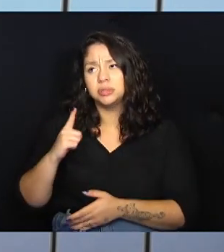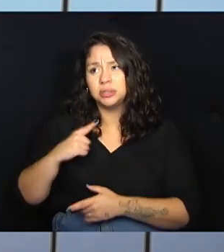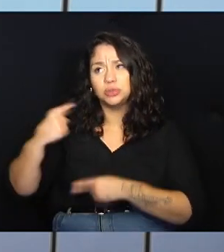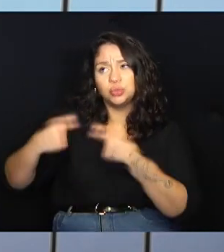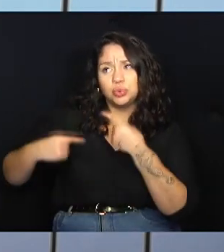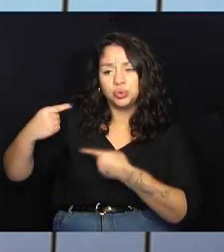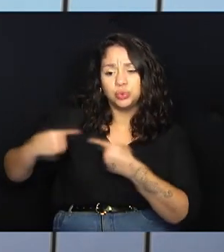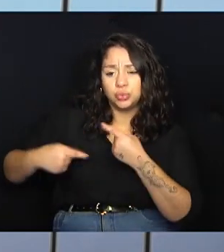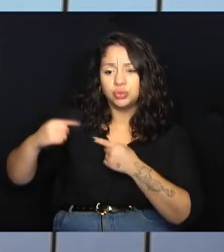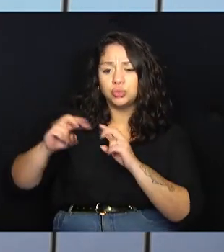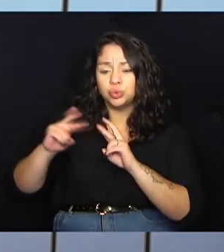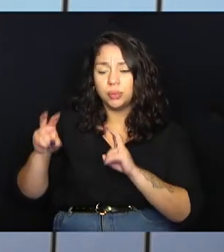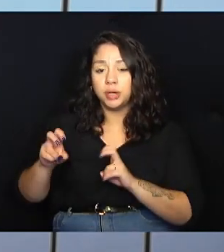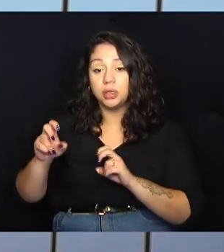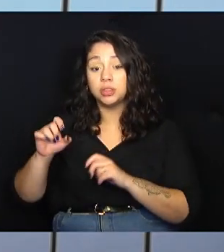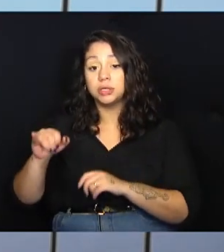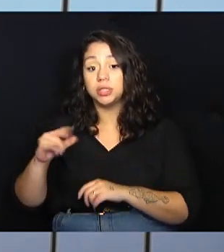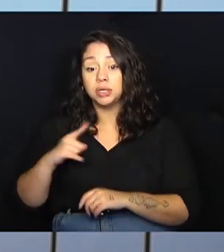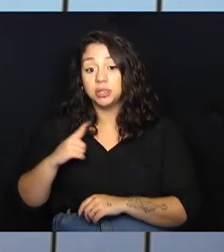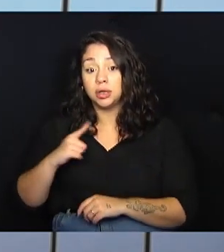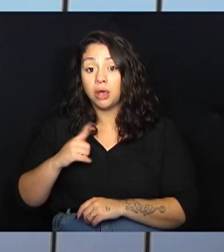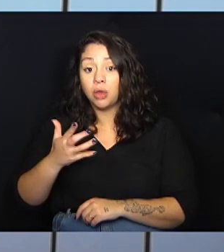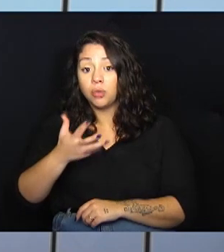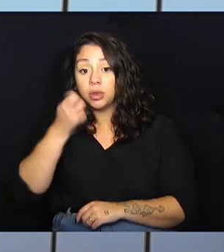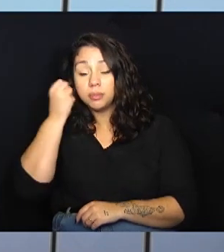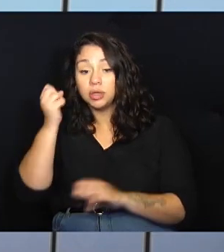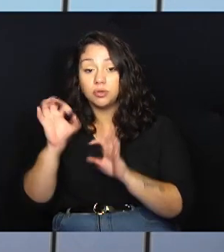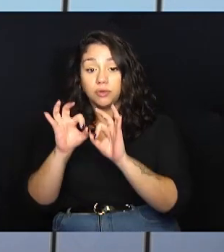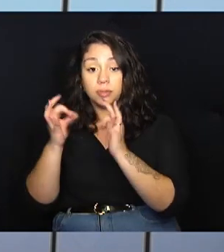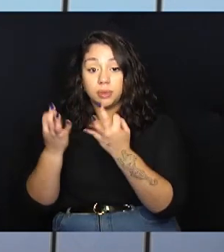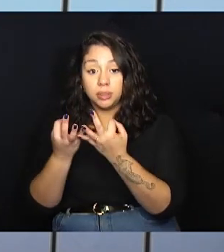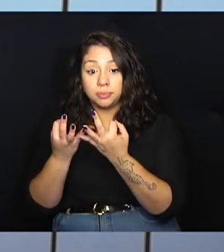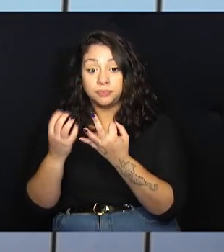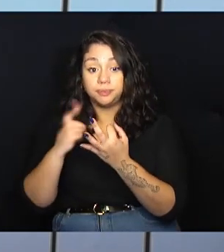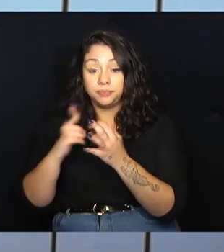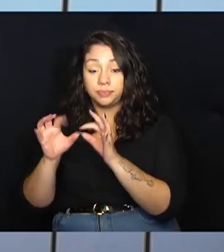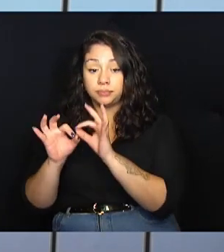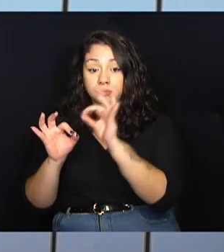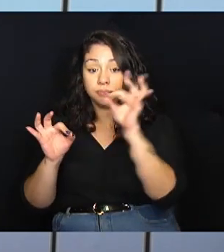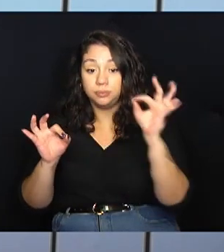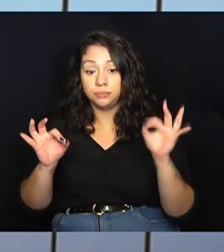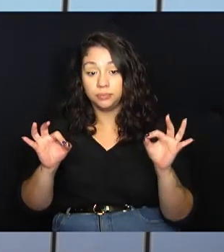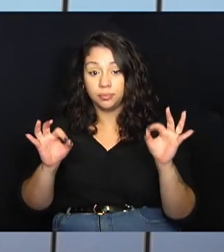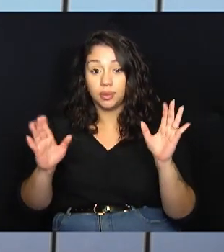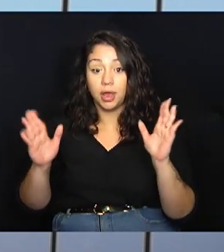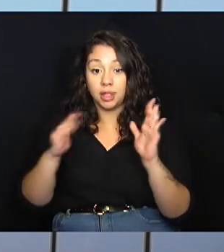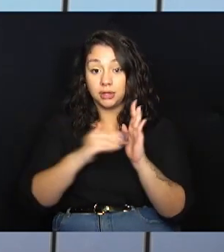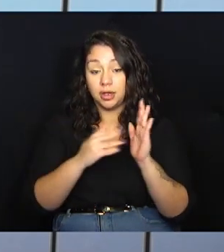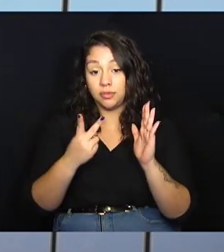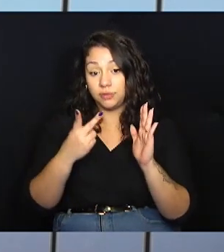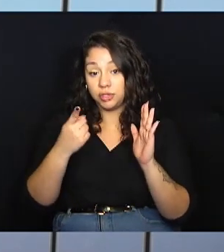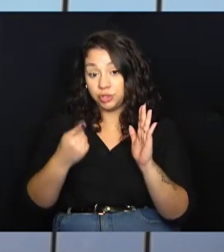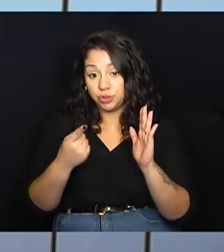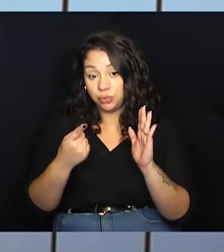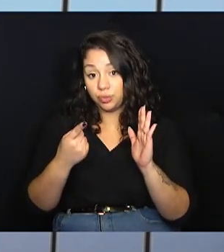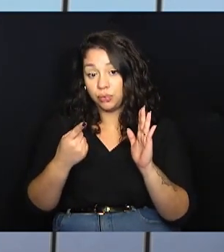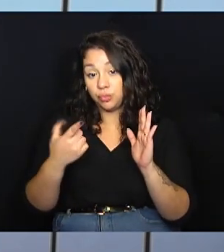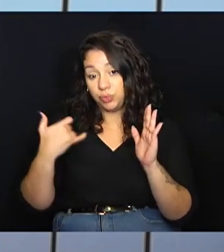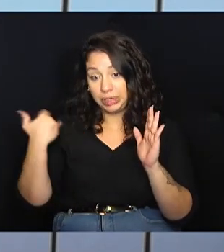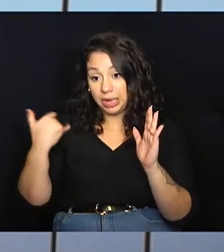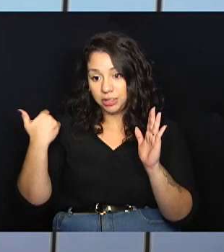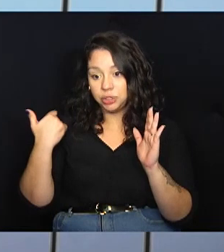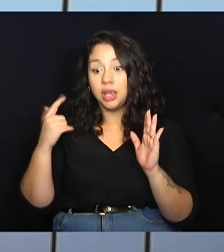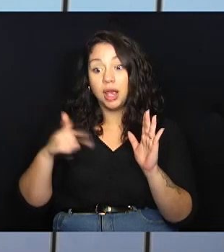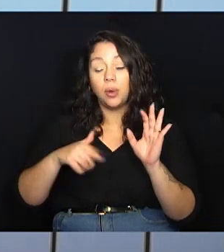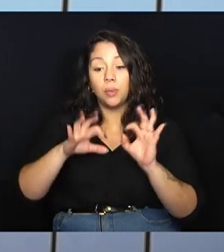isso, a possibilidade de um acolhimento familiar estendido até os 21 anos. Ainda é um projeto, mas